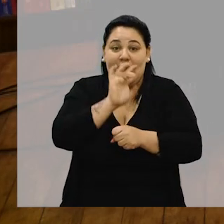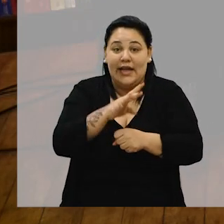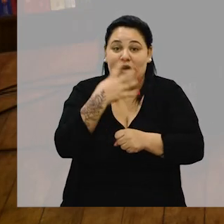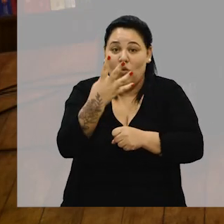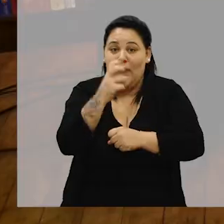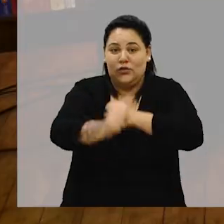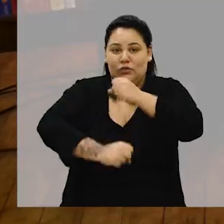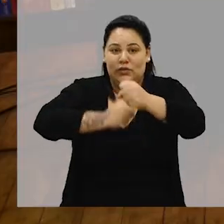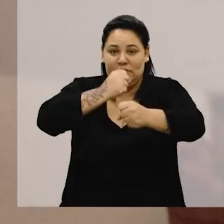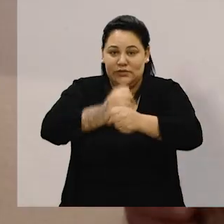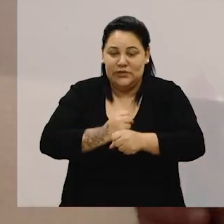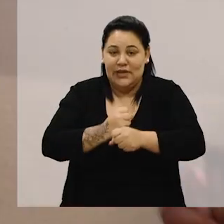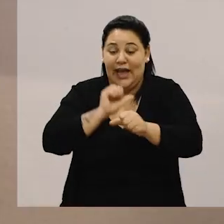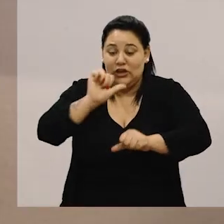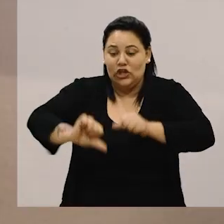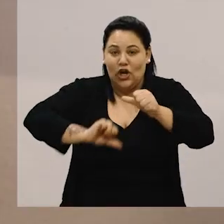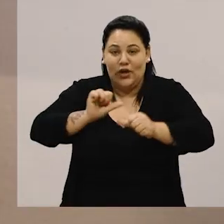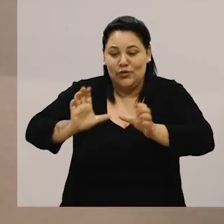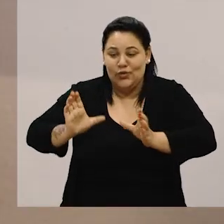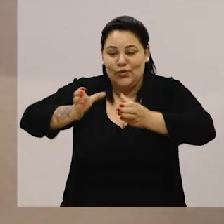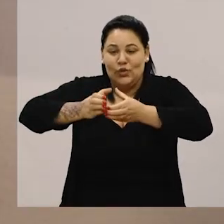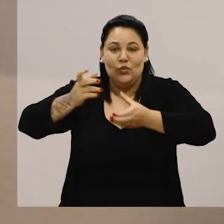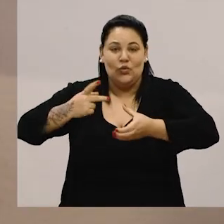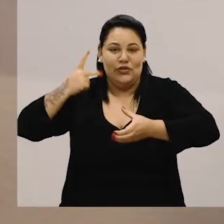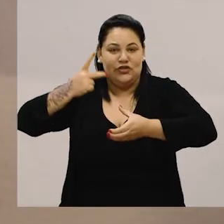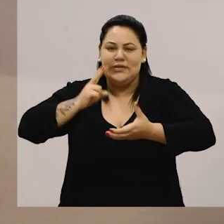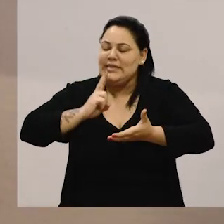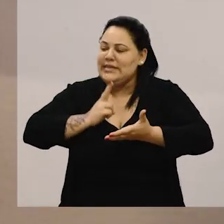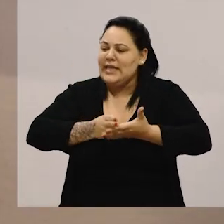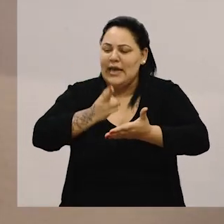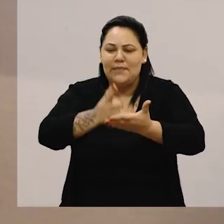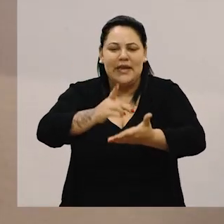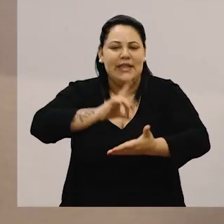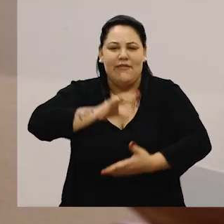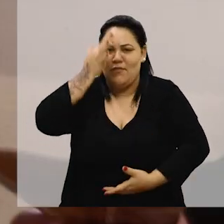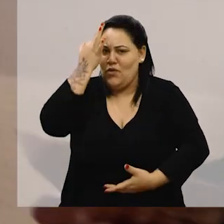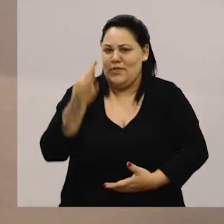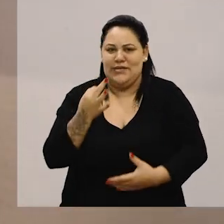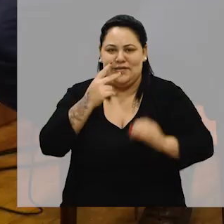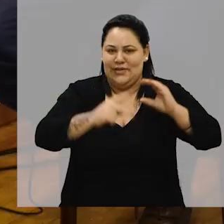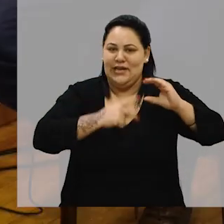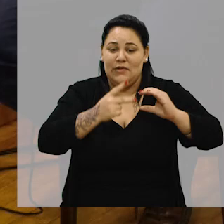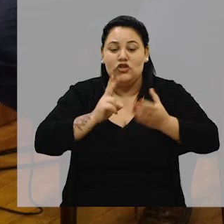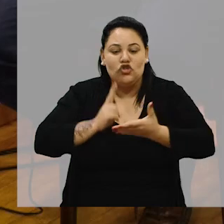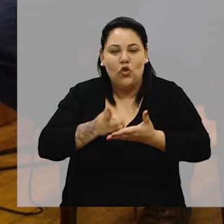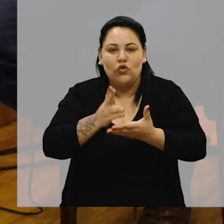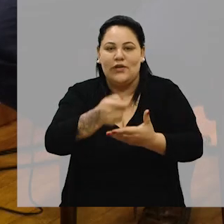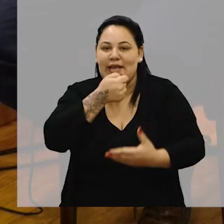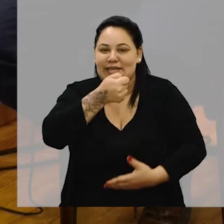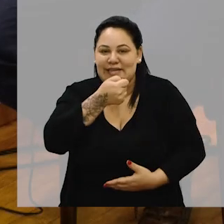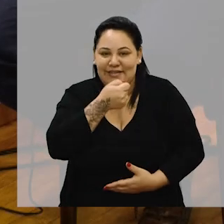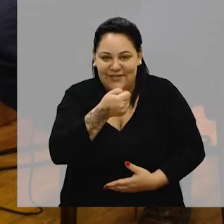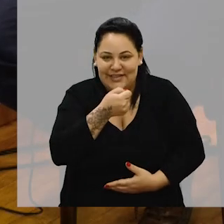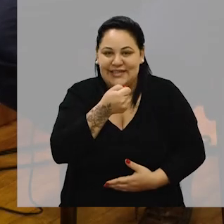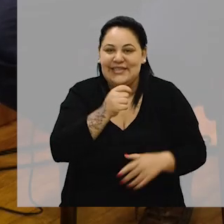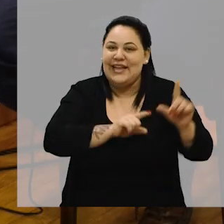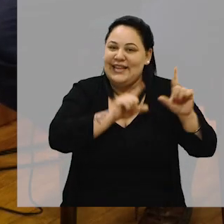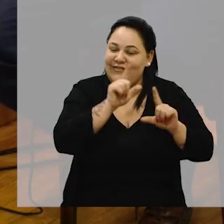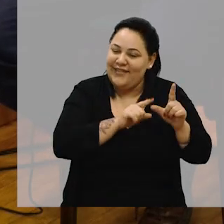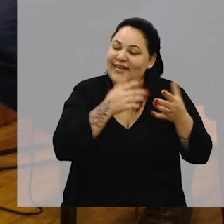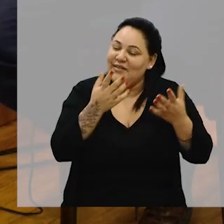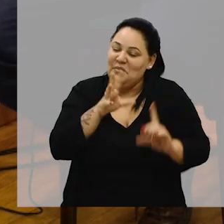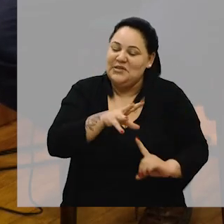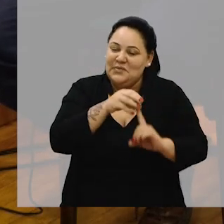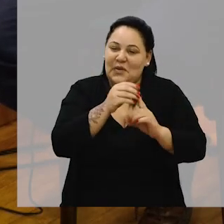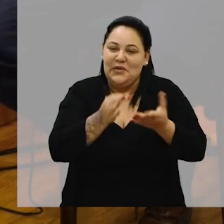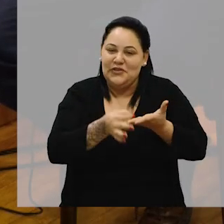trocas de legislaturas, e sempre houve uma compreensão do parlamento de manter esses programas no ar, e no caso é o Café